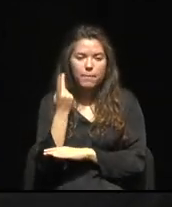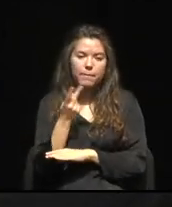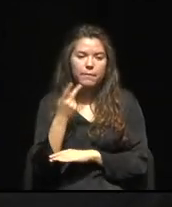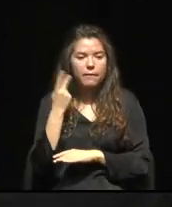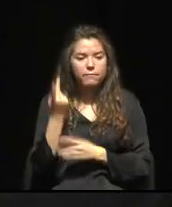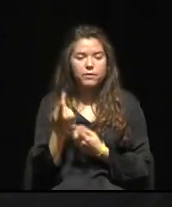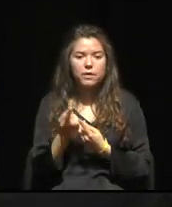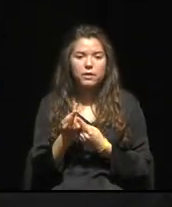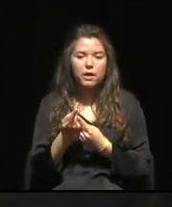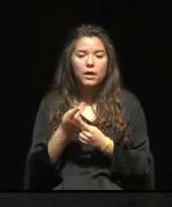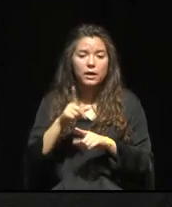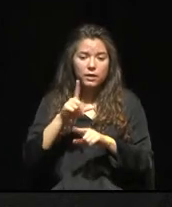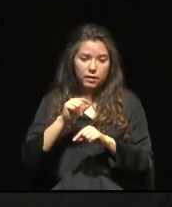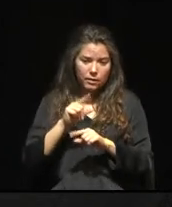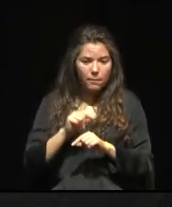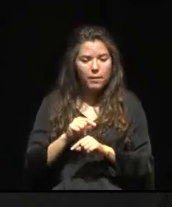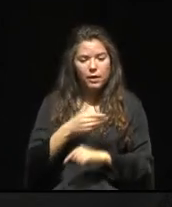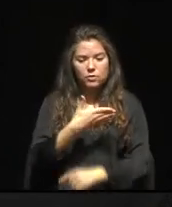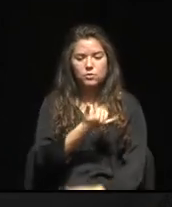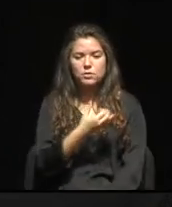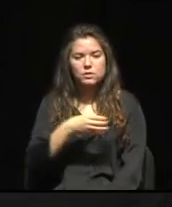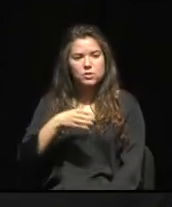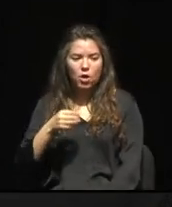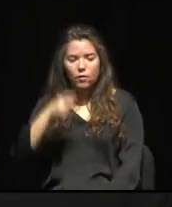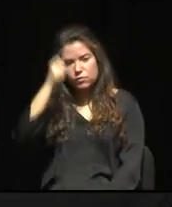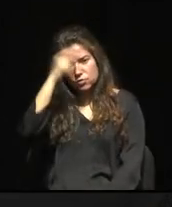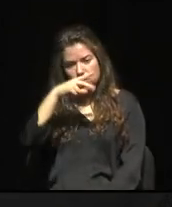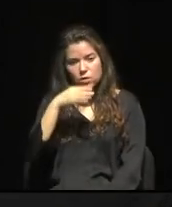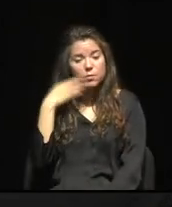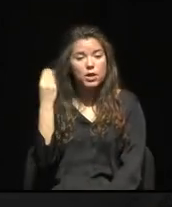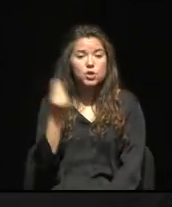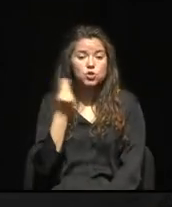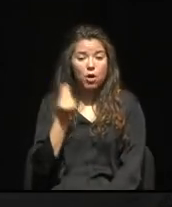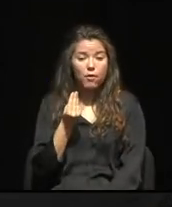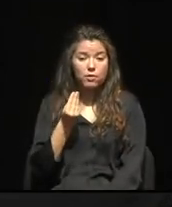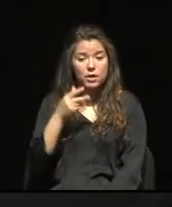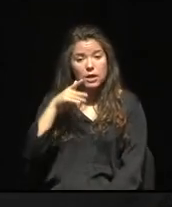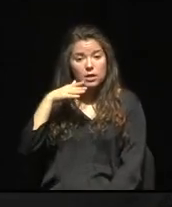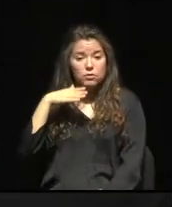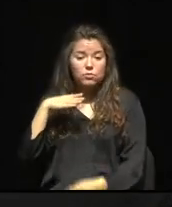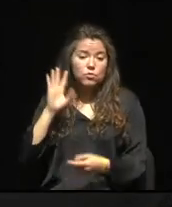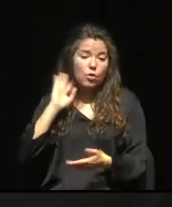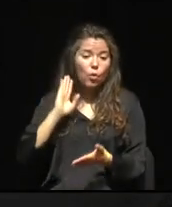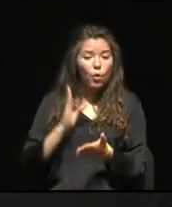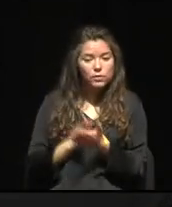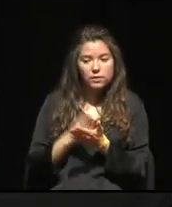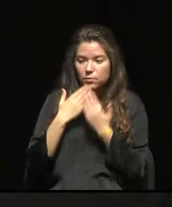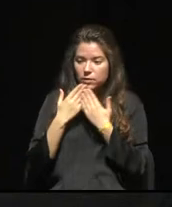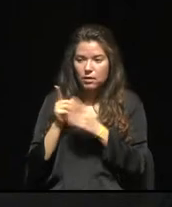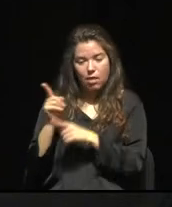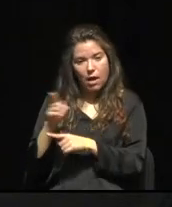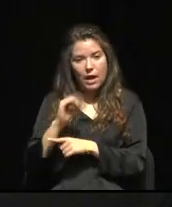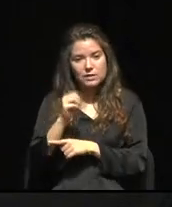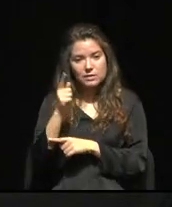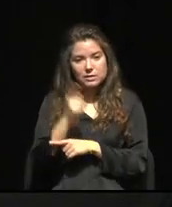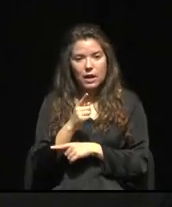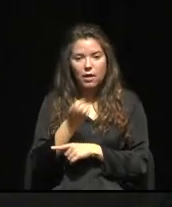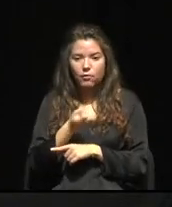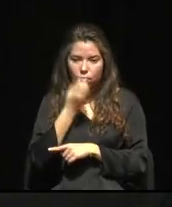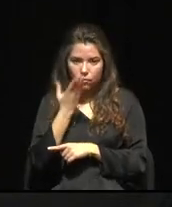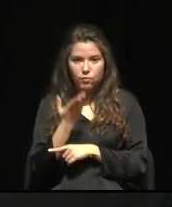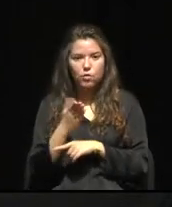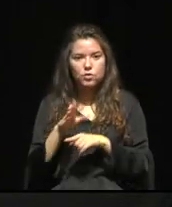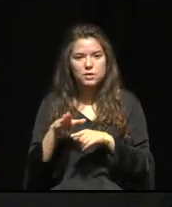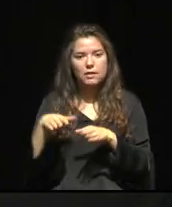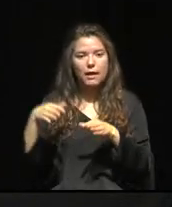infant juvenis em 2019 na sua última viagem e a pedido do próprio s terá a companhia da bandeira